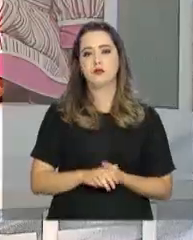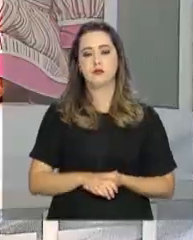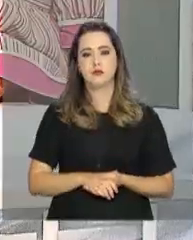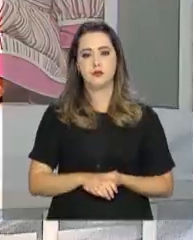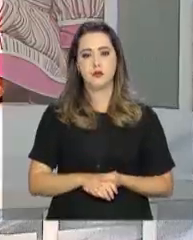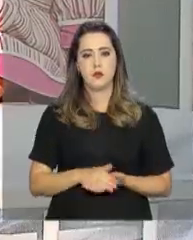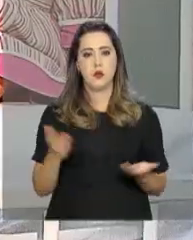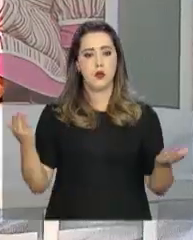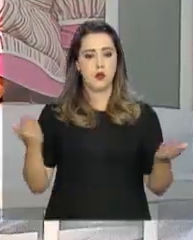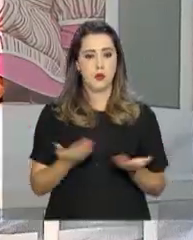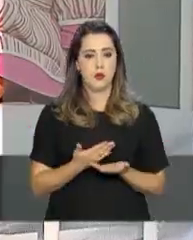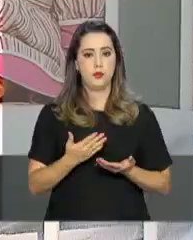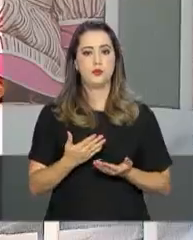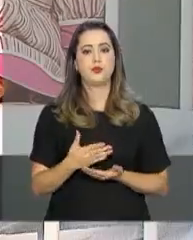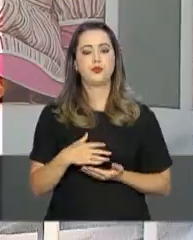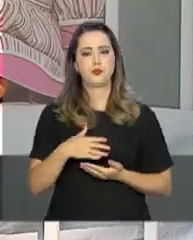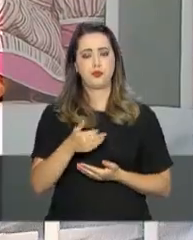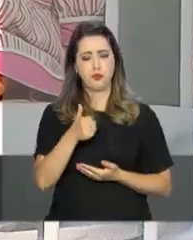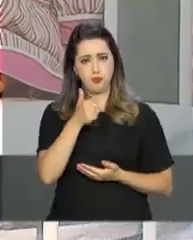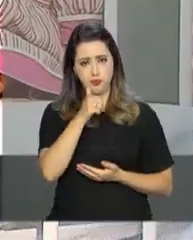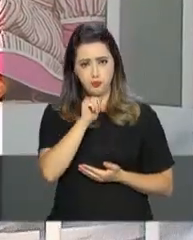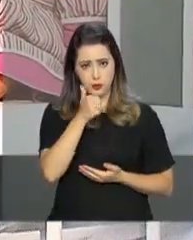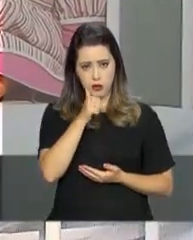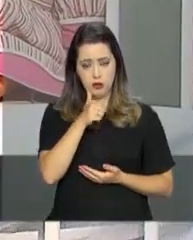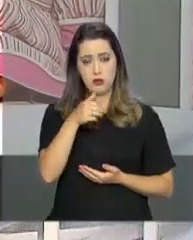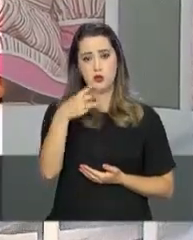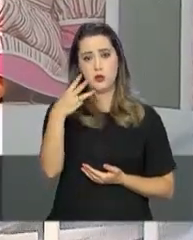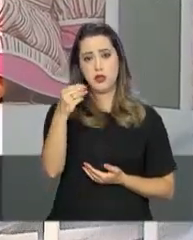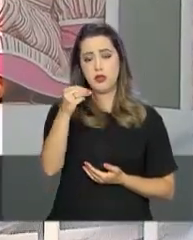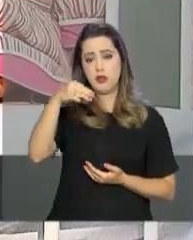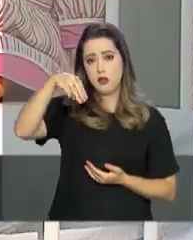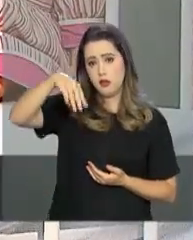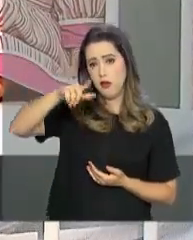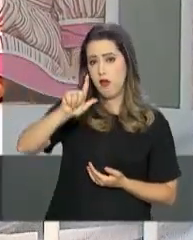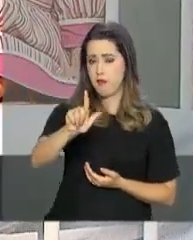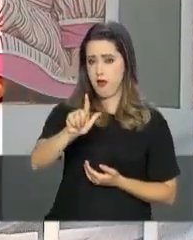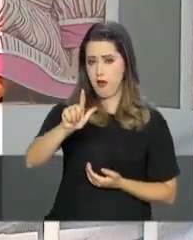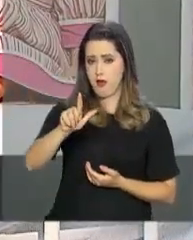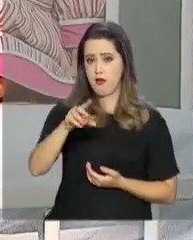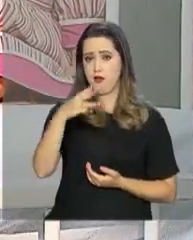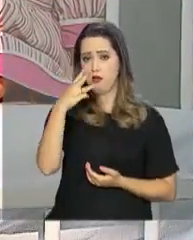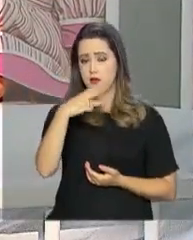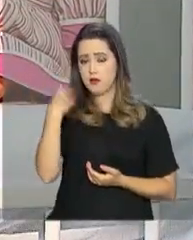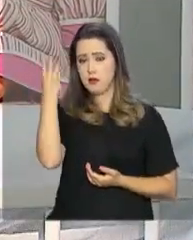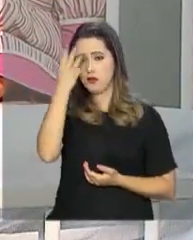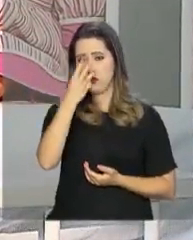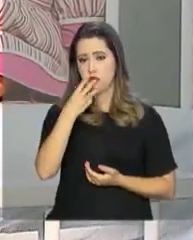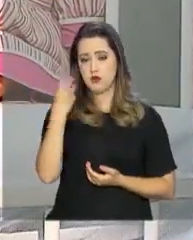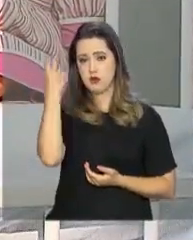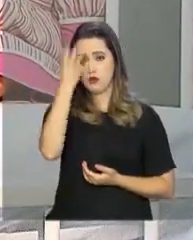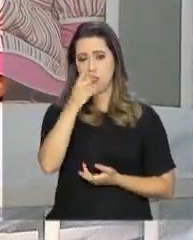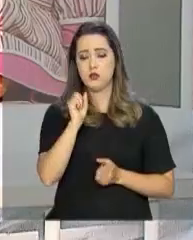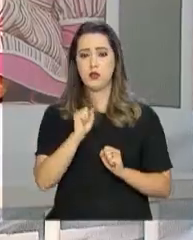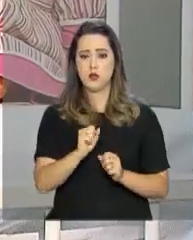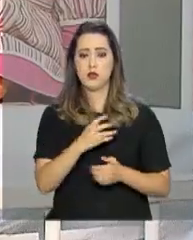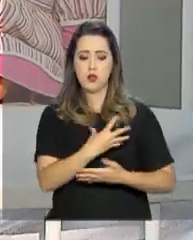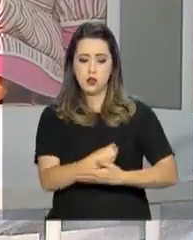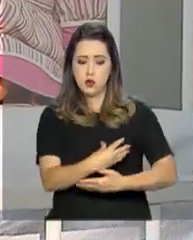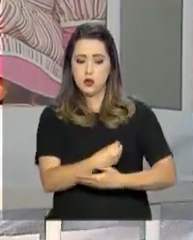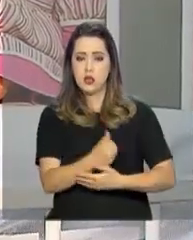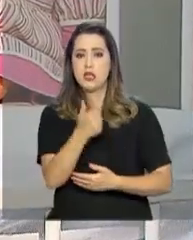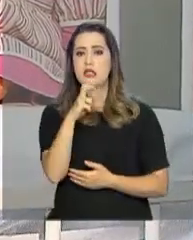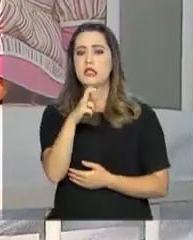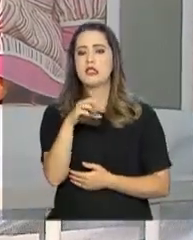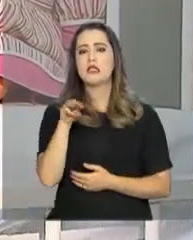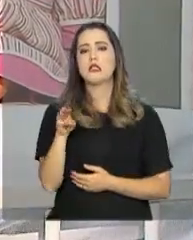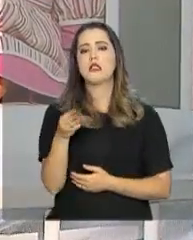Hoje ela está tomando 30 ml de 3 em 3 horas. 15 eu consigo tirar e 15